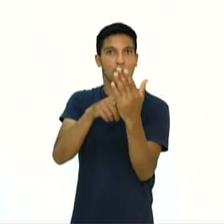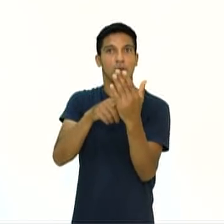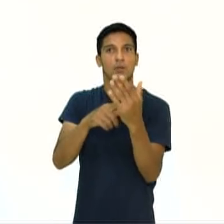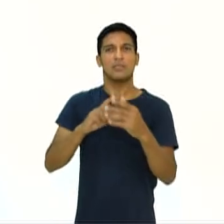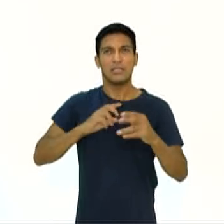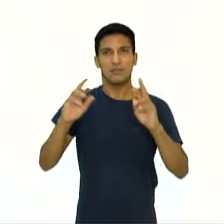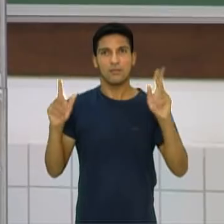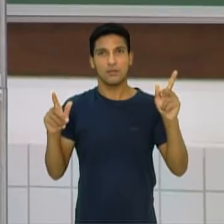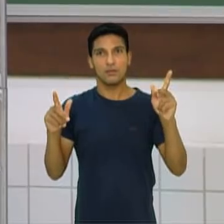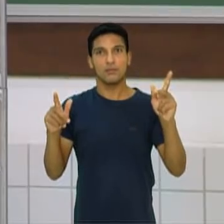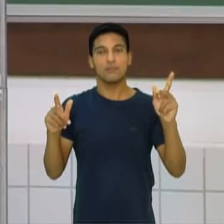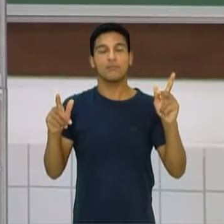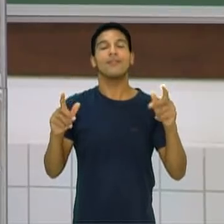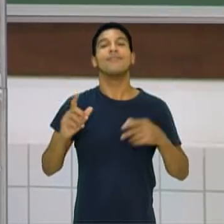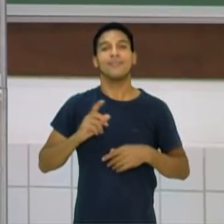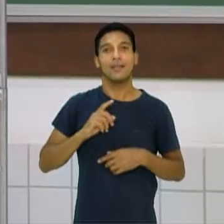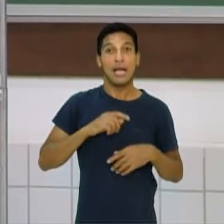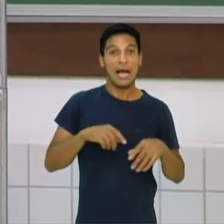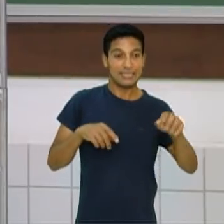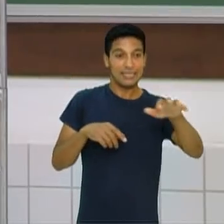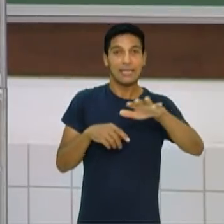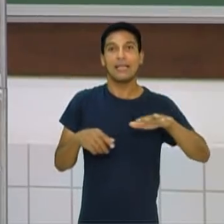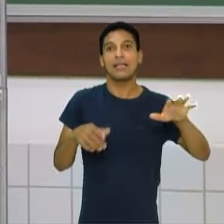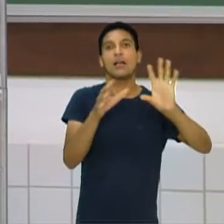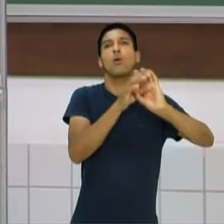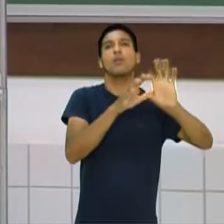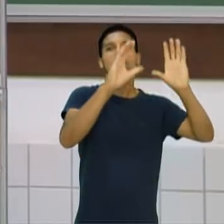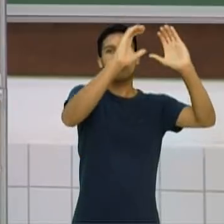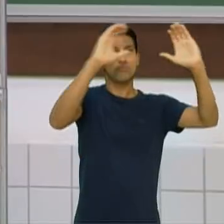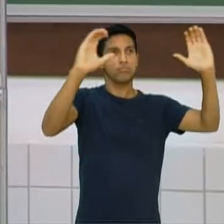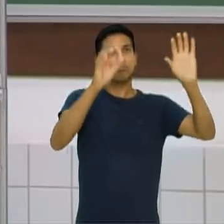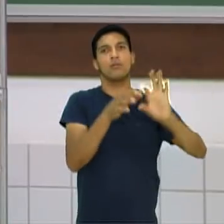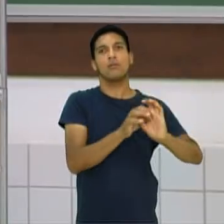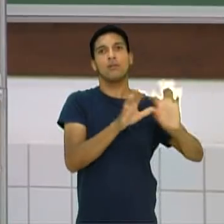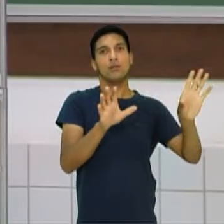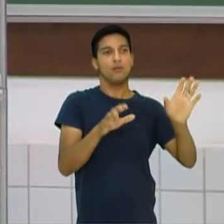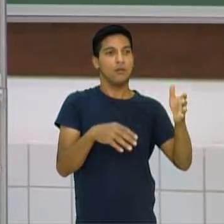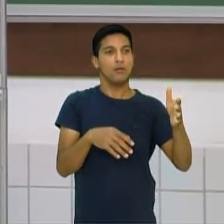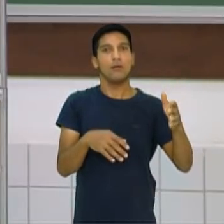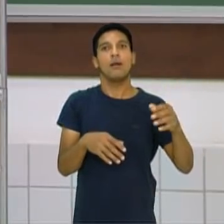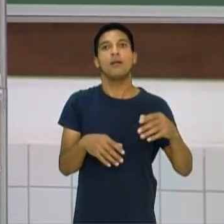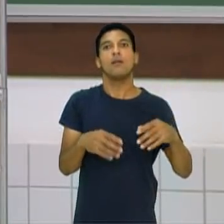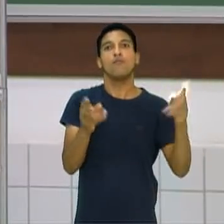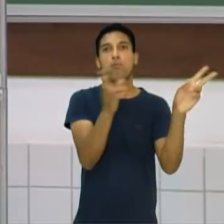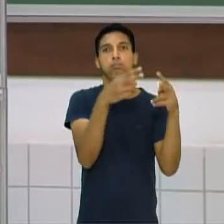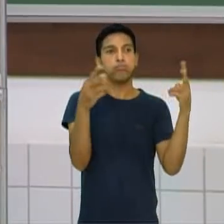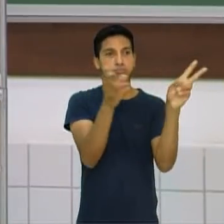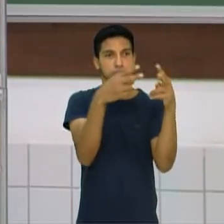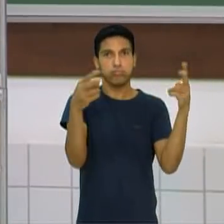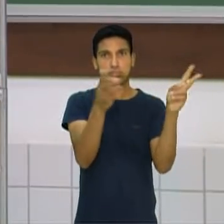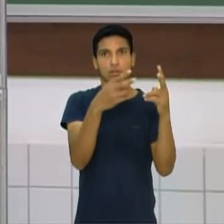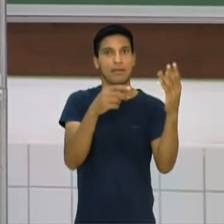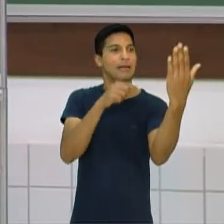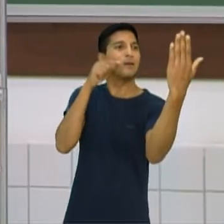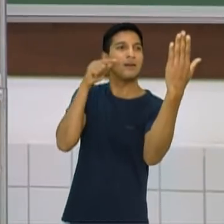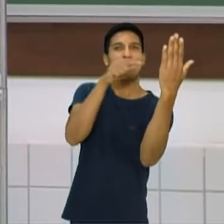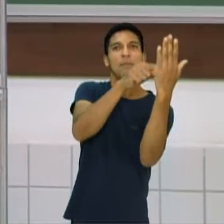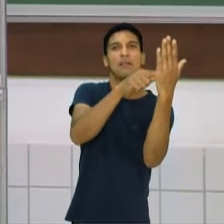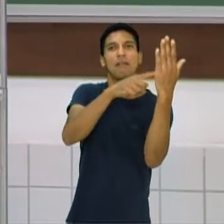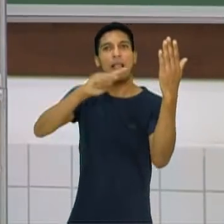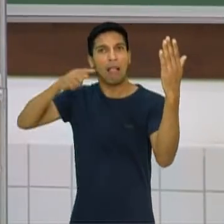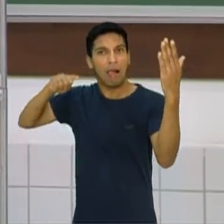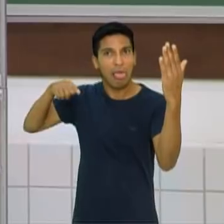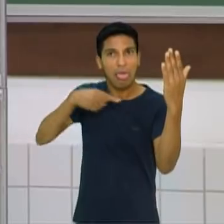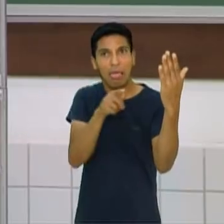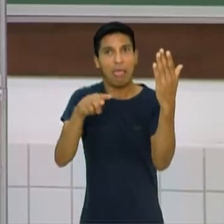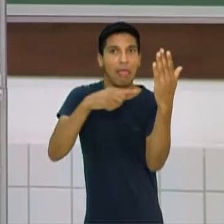por conta do vento, né? No espaço aberto é mais difícil para o arqueiro acertar o alvo, porque ele tem